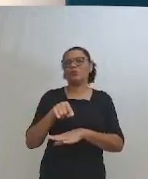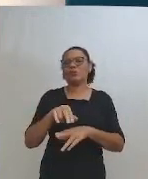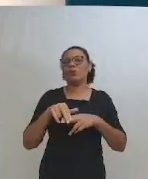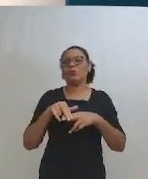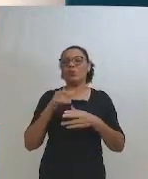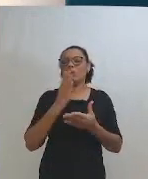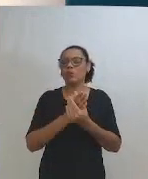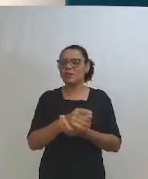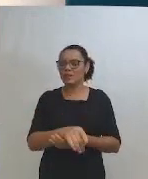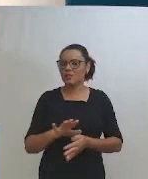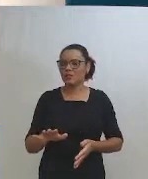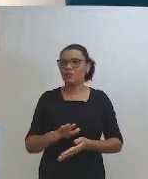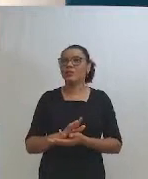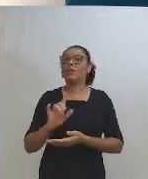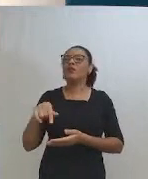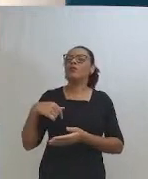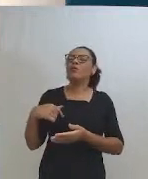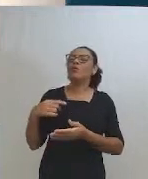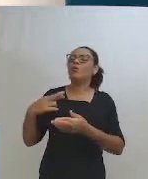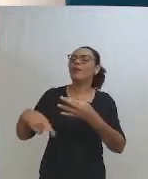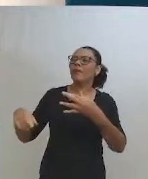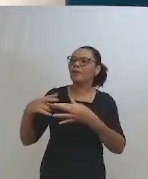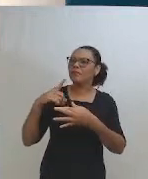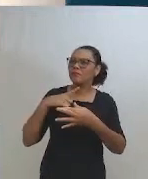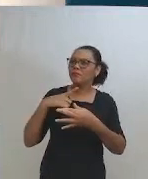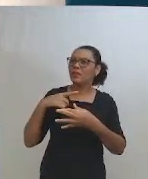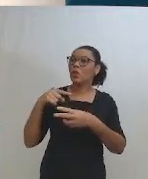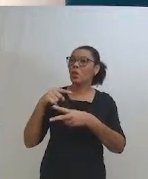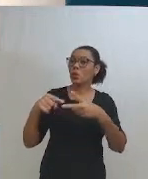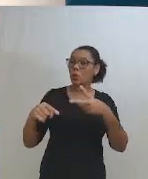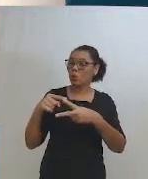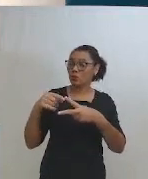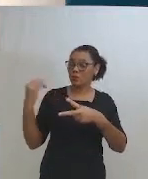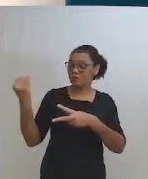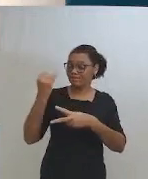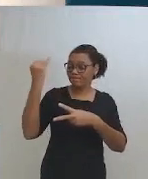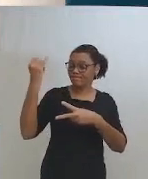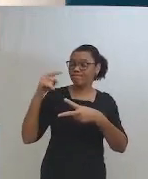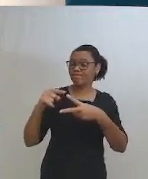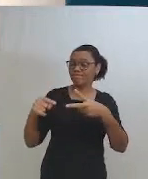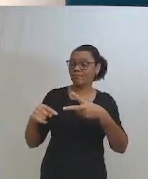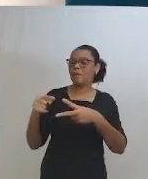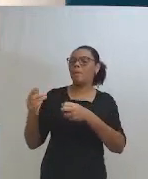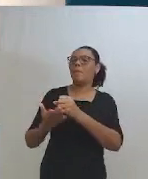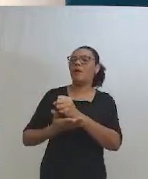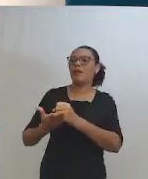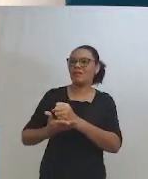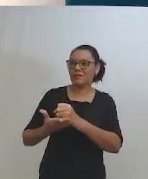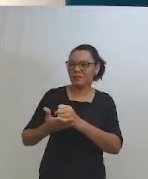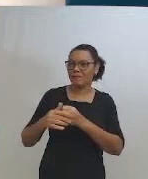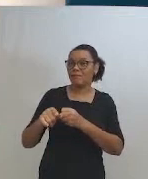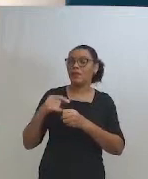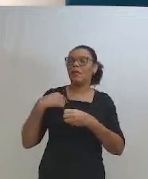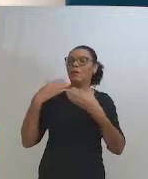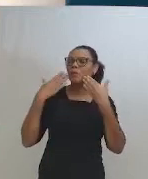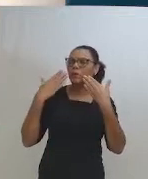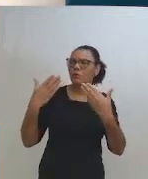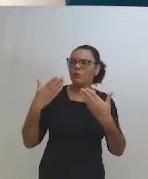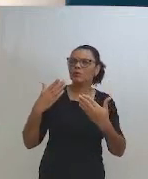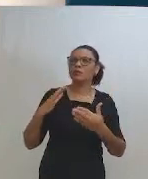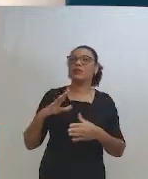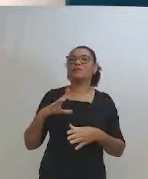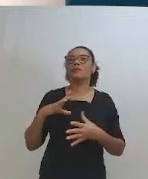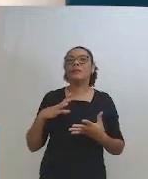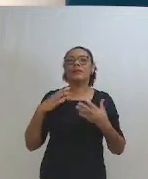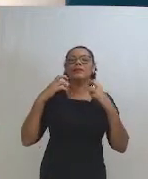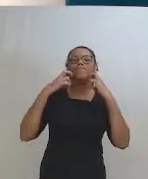presente recurso, dois fatores basilares que demonstram o constrangimento suportado